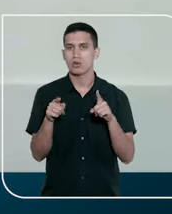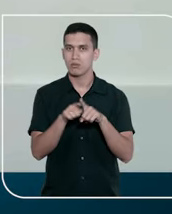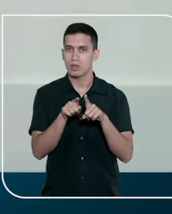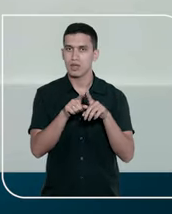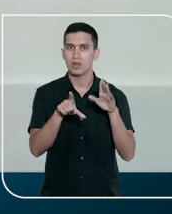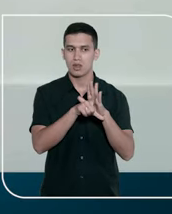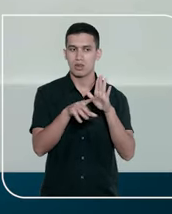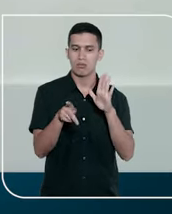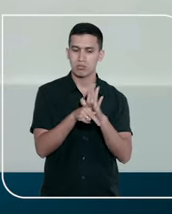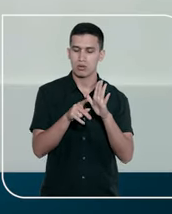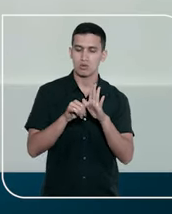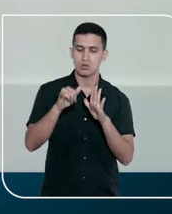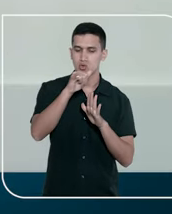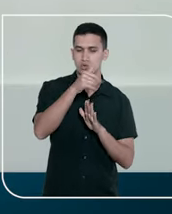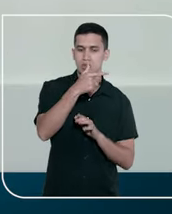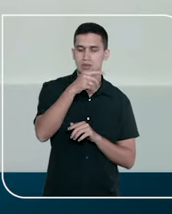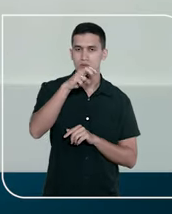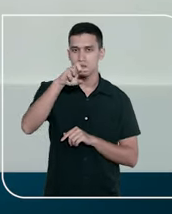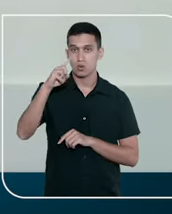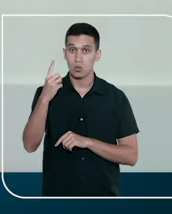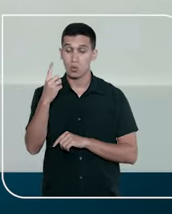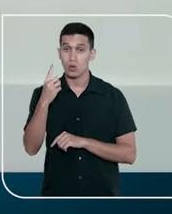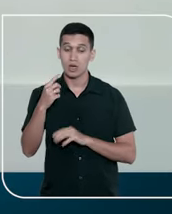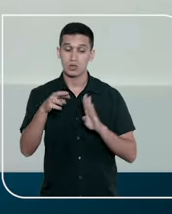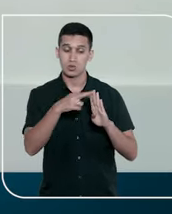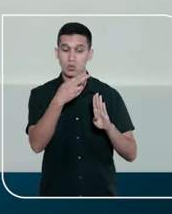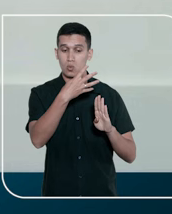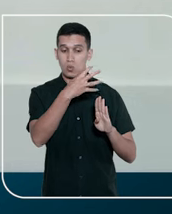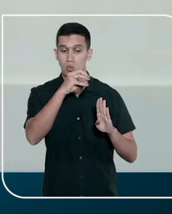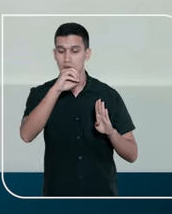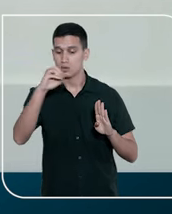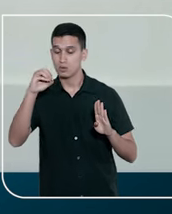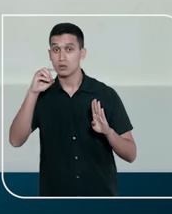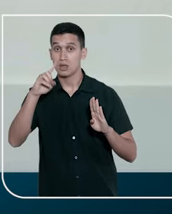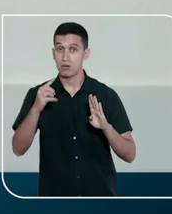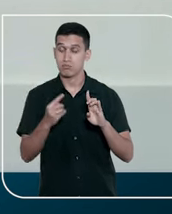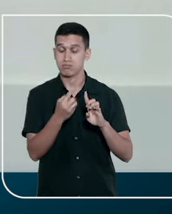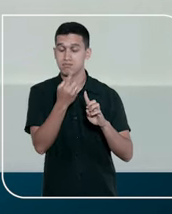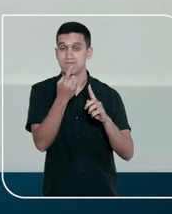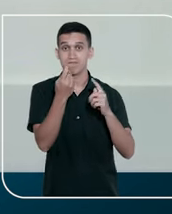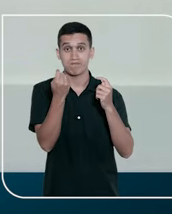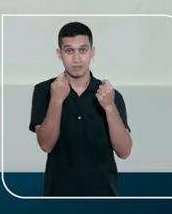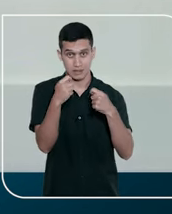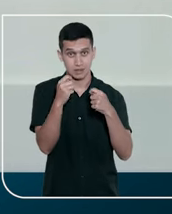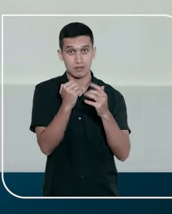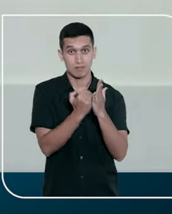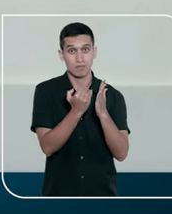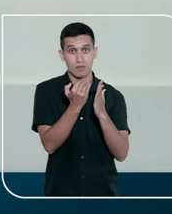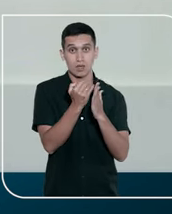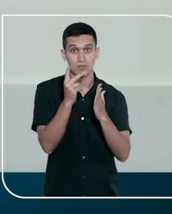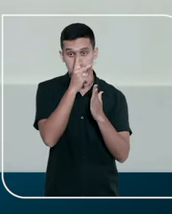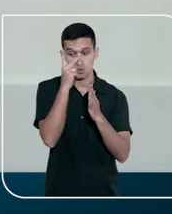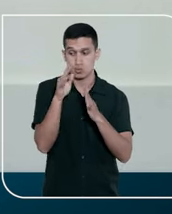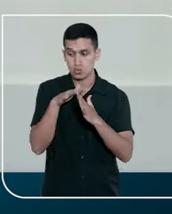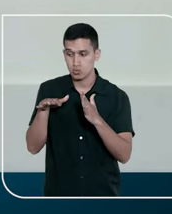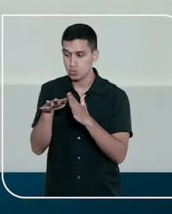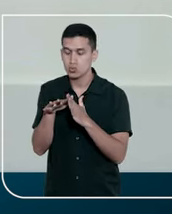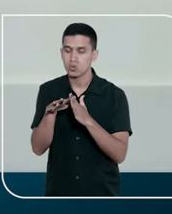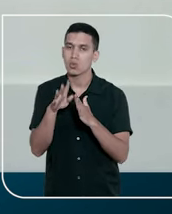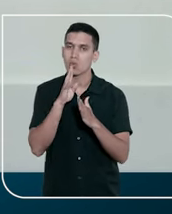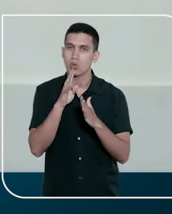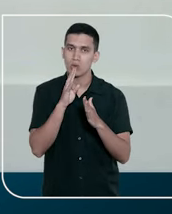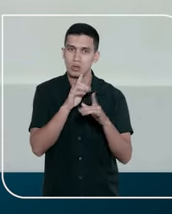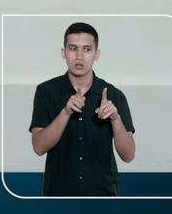artigo 251, a resolução 400 é algo que deveria ser um pouco mais conhecida pelos operadores